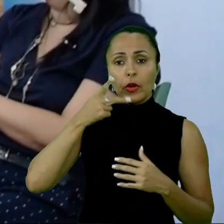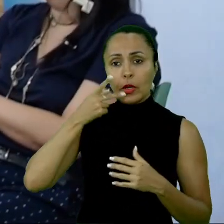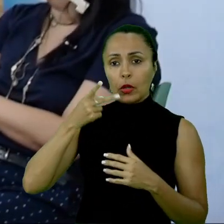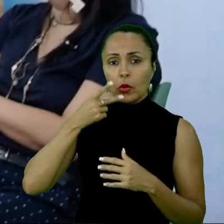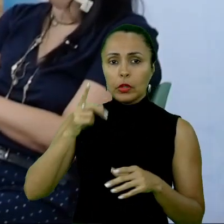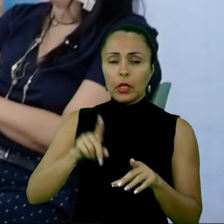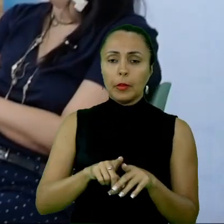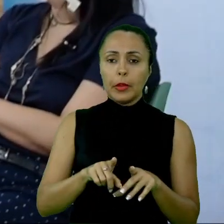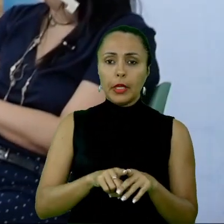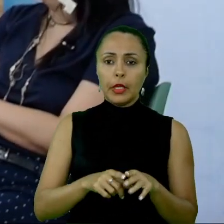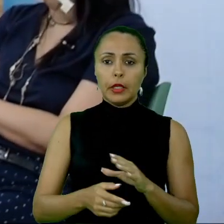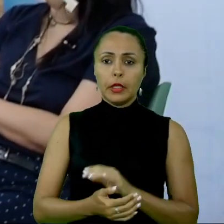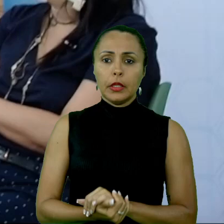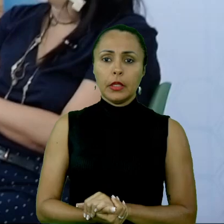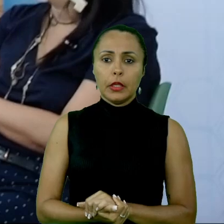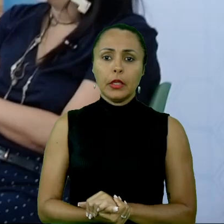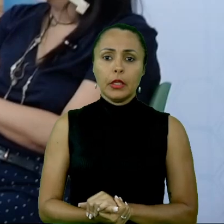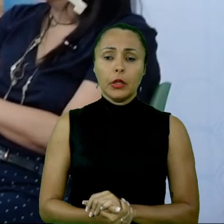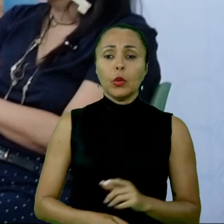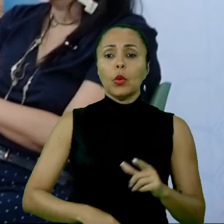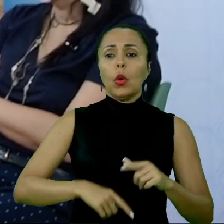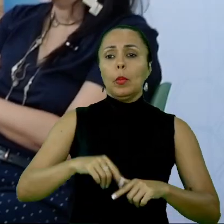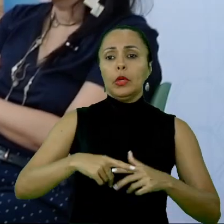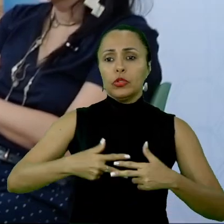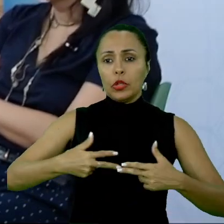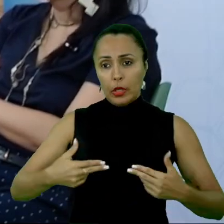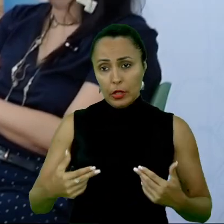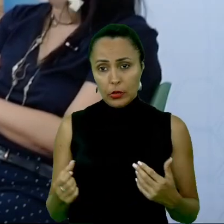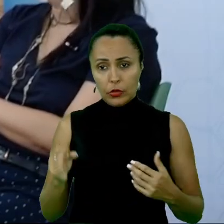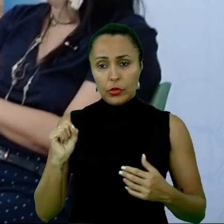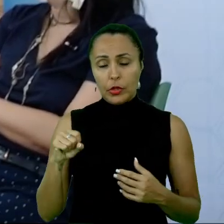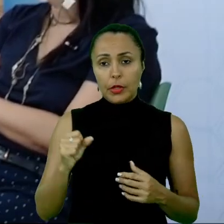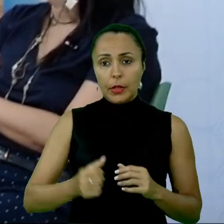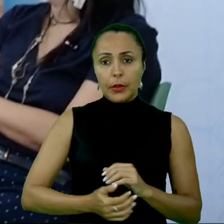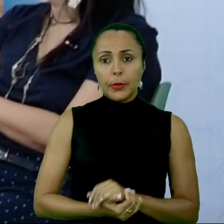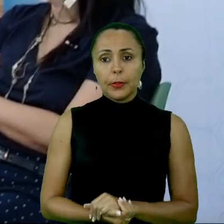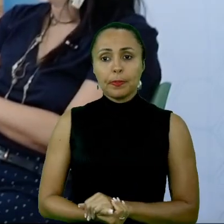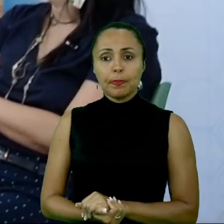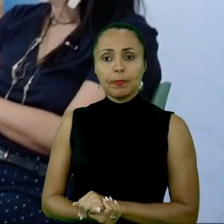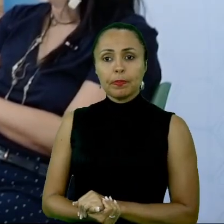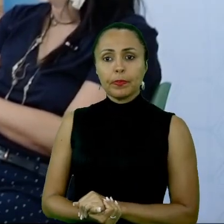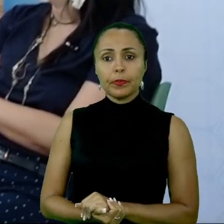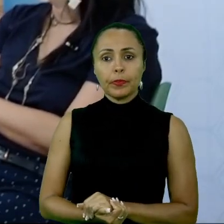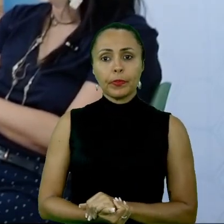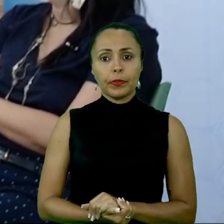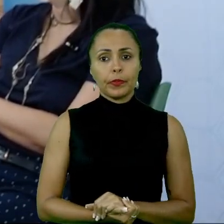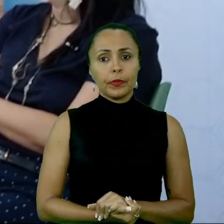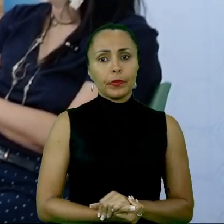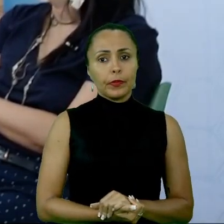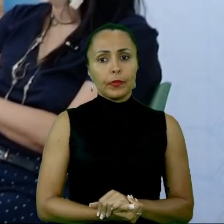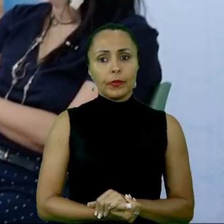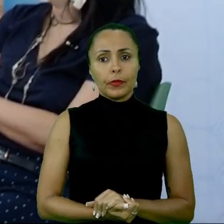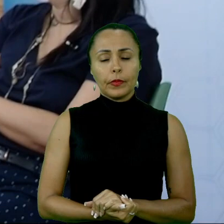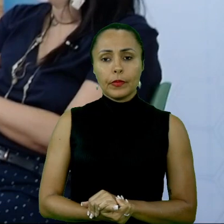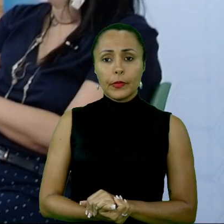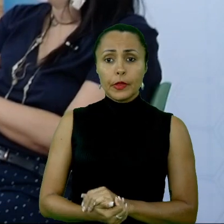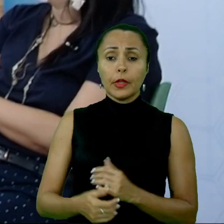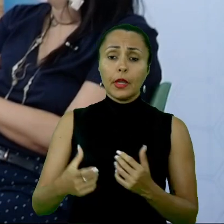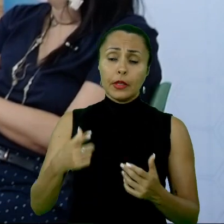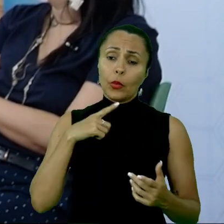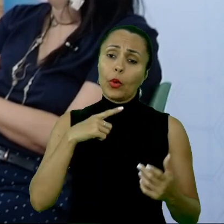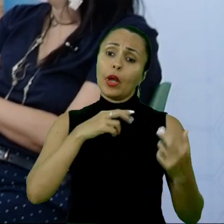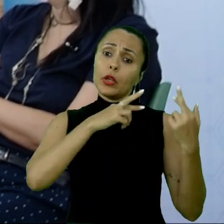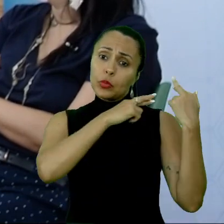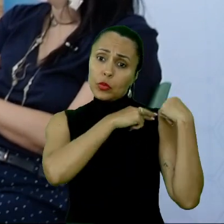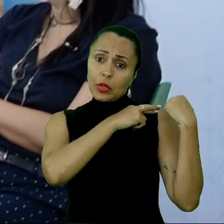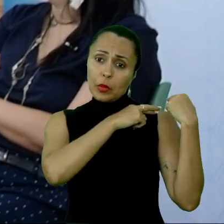muito isso, né? Sim, os objetos, os artefatos de moda fazem muito isso. Mas que junto com essa ética, é uma responsabilidade. É uma